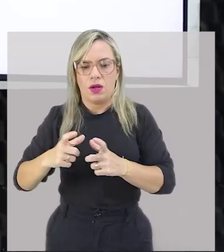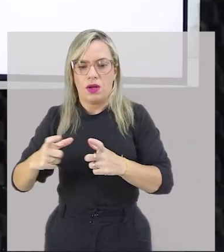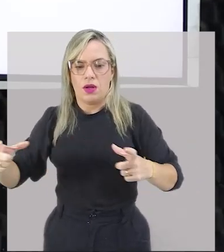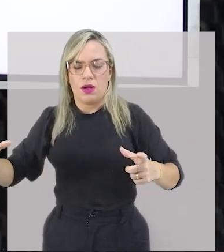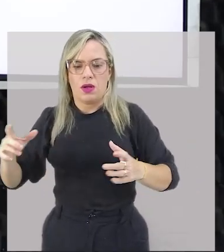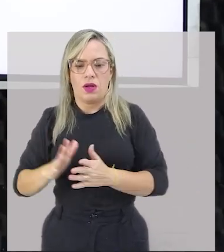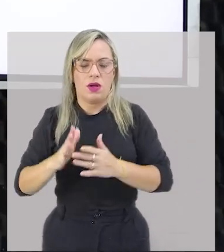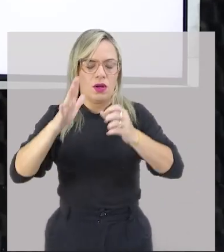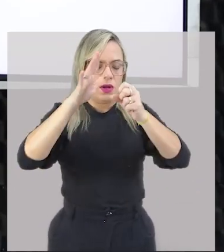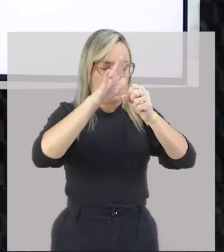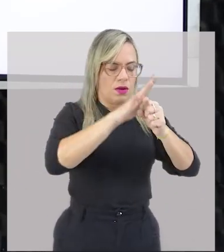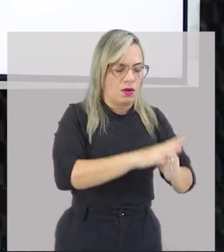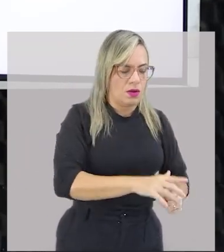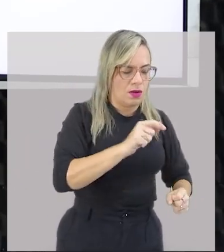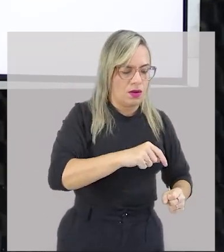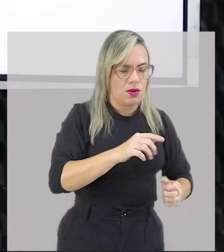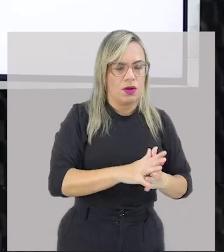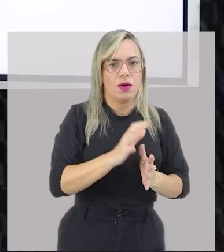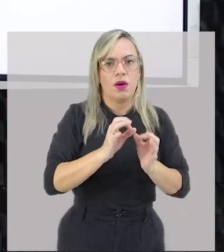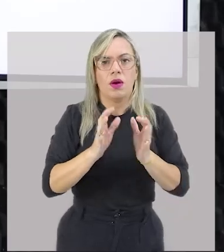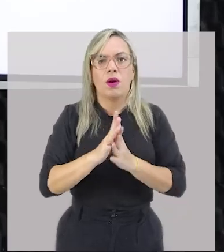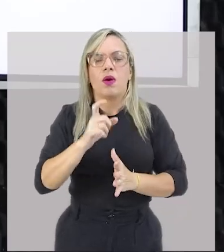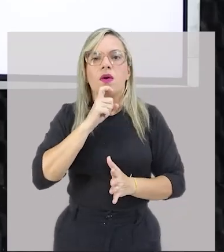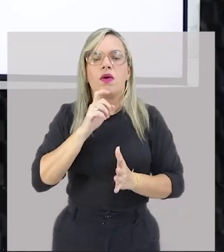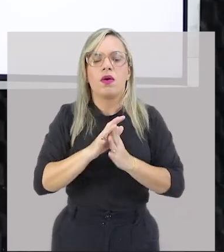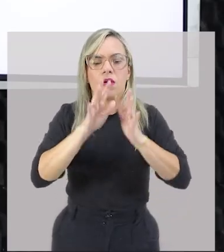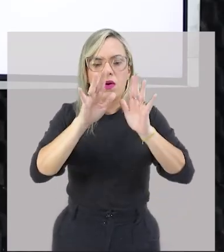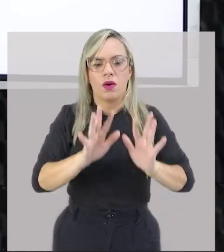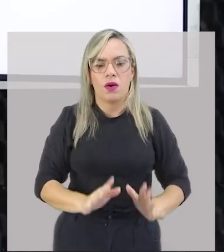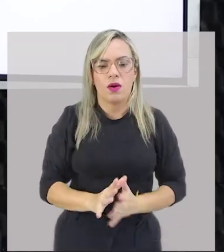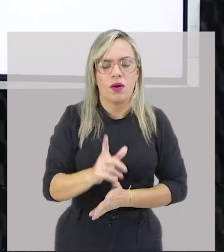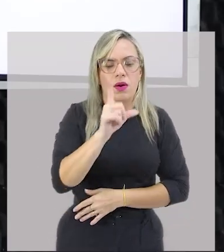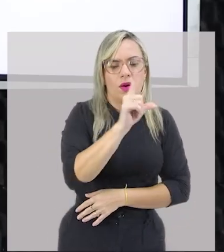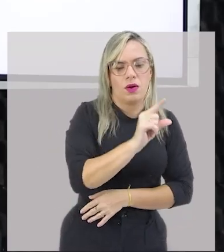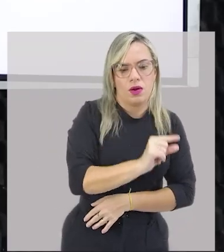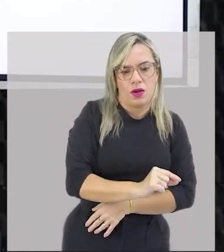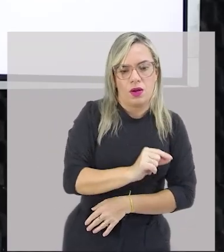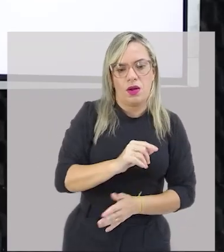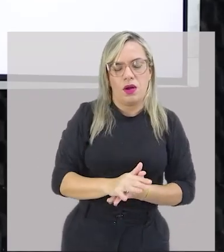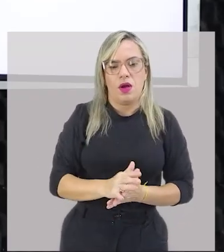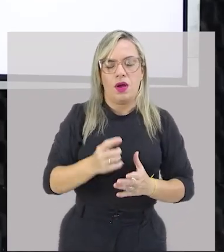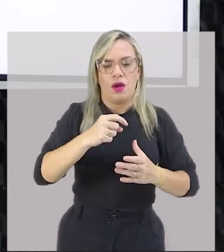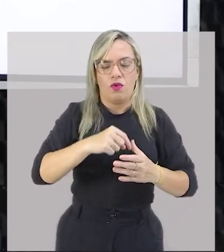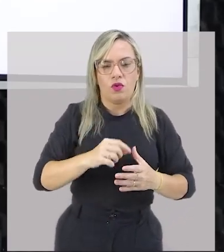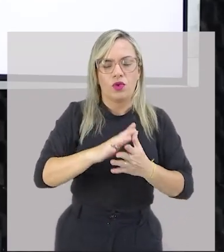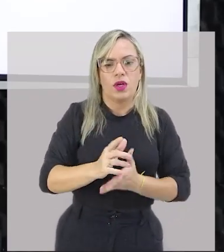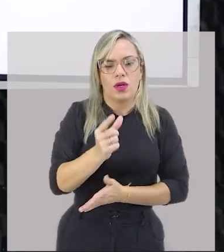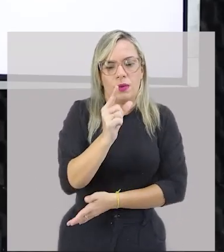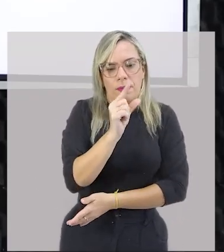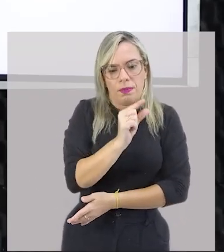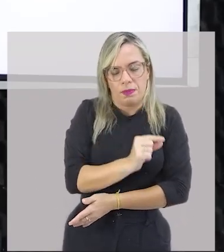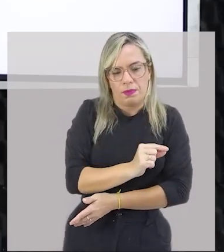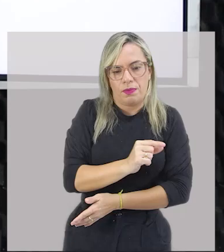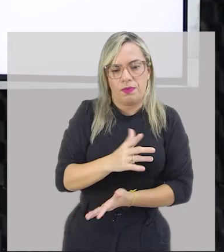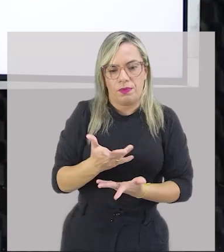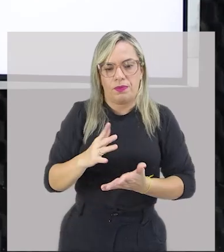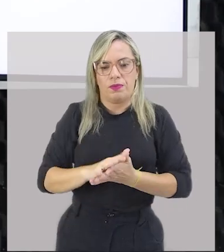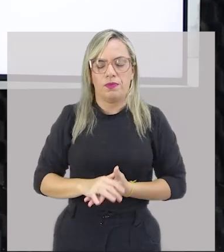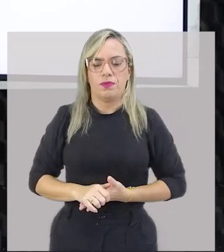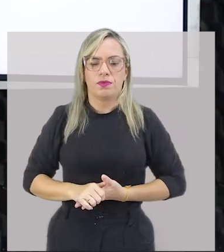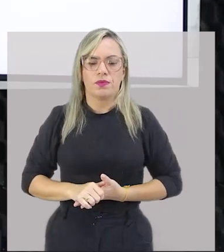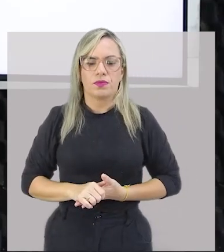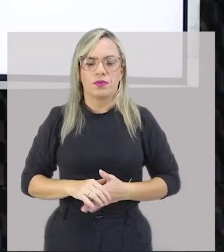exercida por você na neve diminui, aí você afunda menos. Quanto maior a área, menor é a